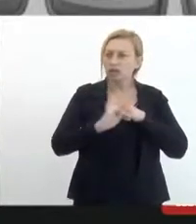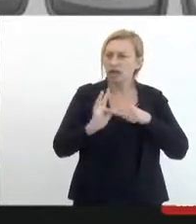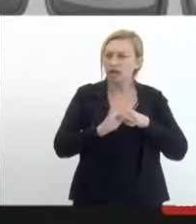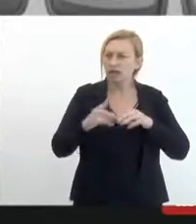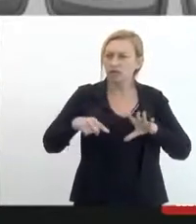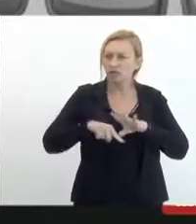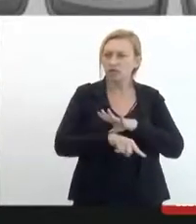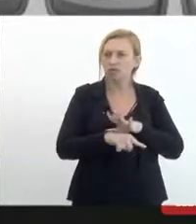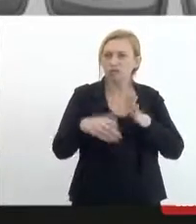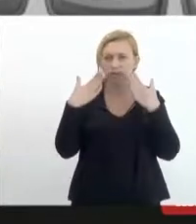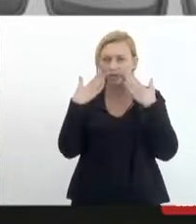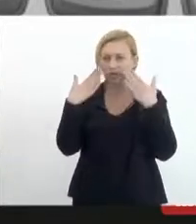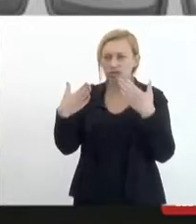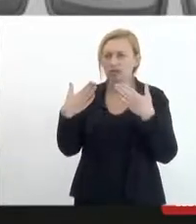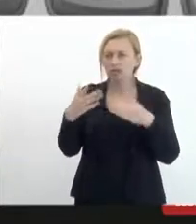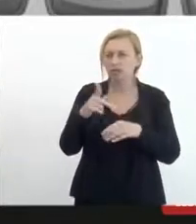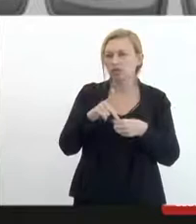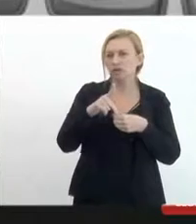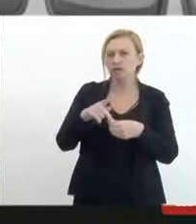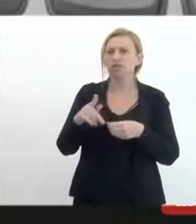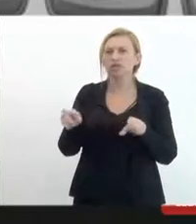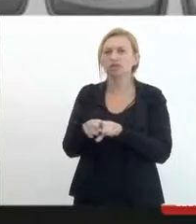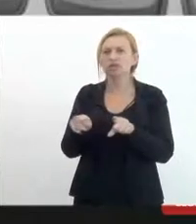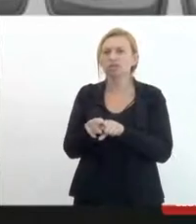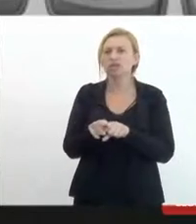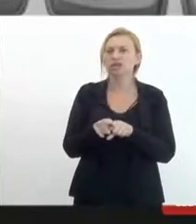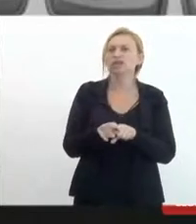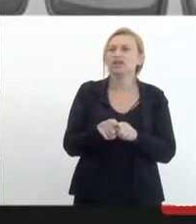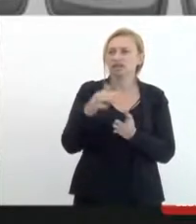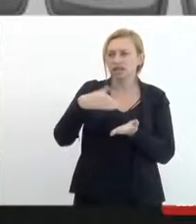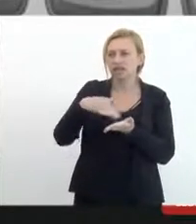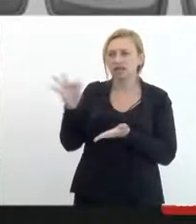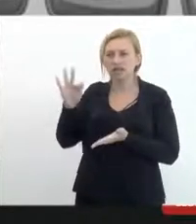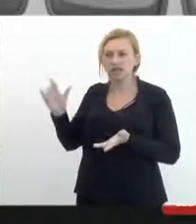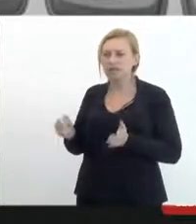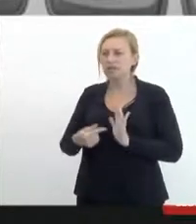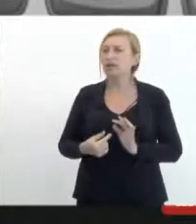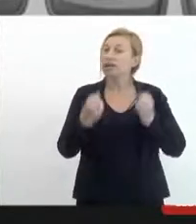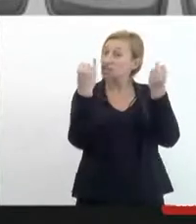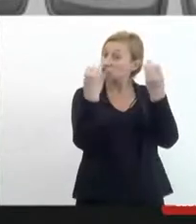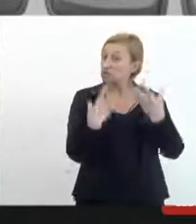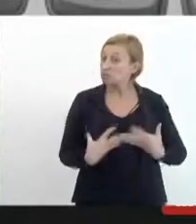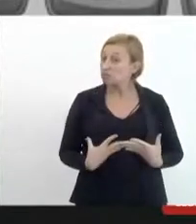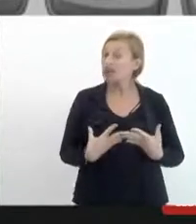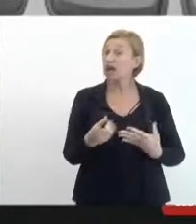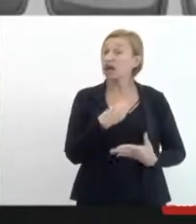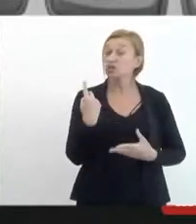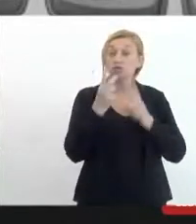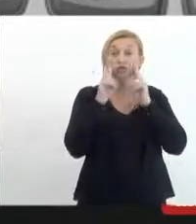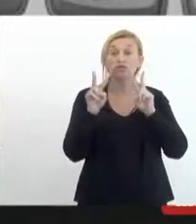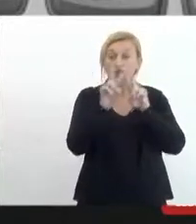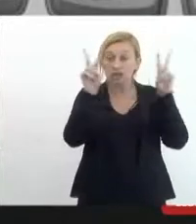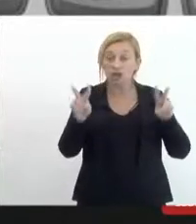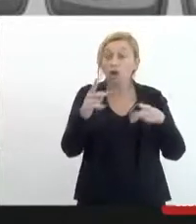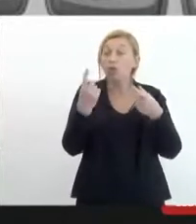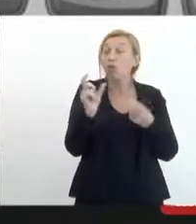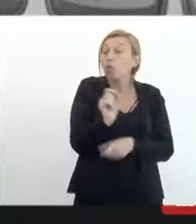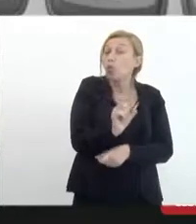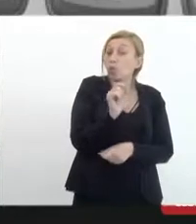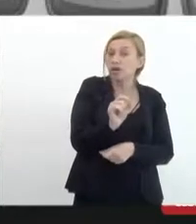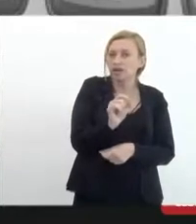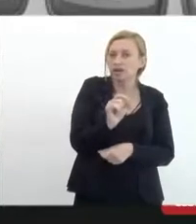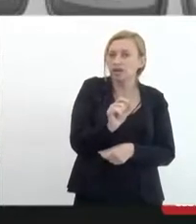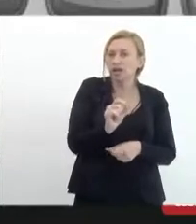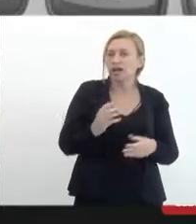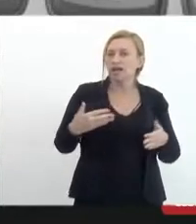na apresentação da Procuradoria e da Secretaria de Fazenda para esclarecer, na nossa visão, porque até